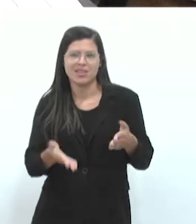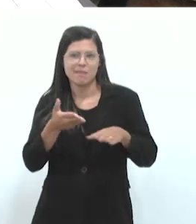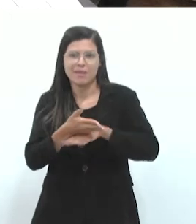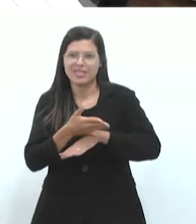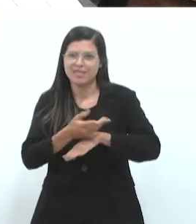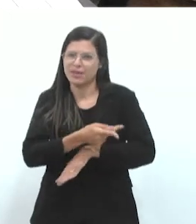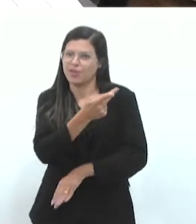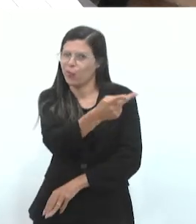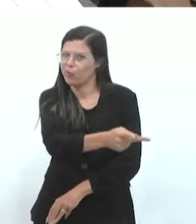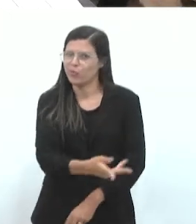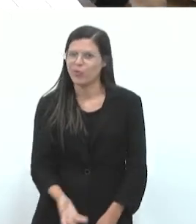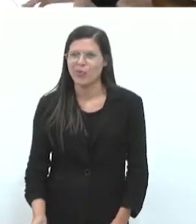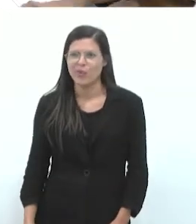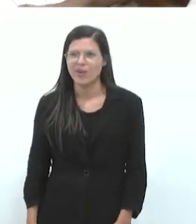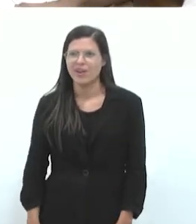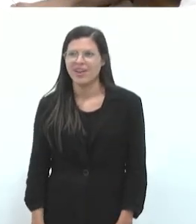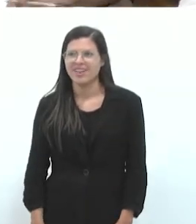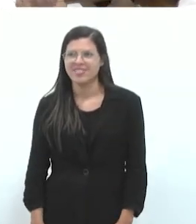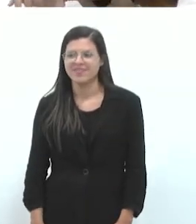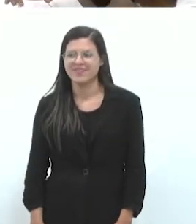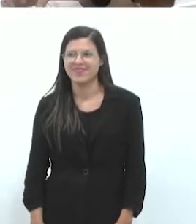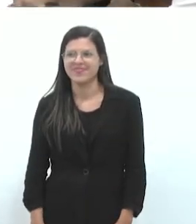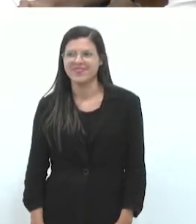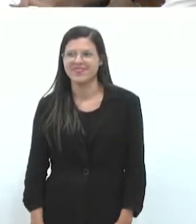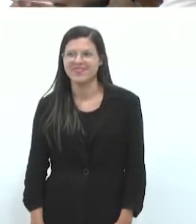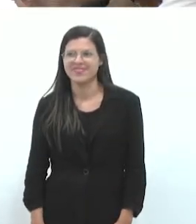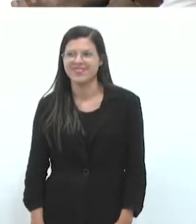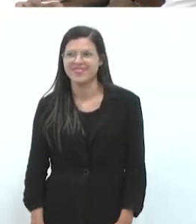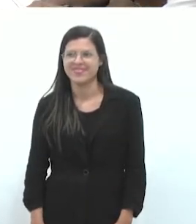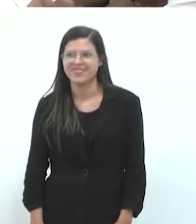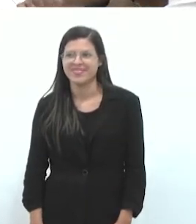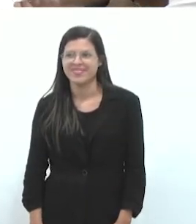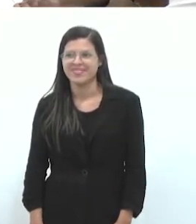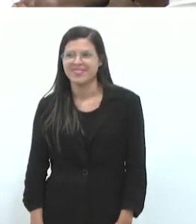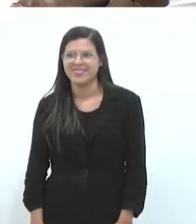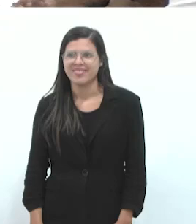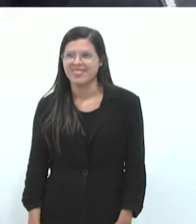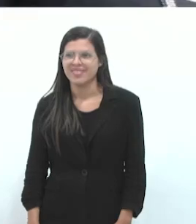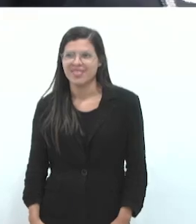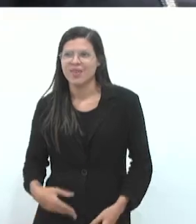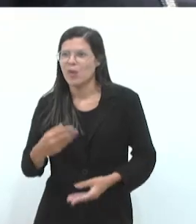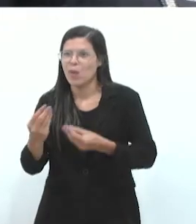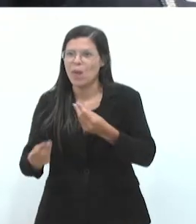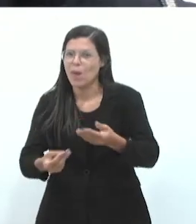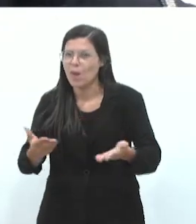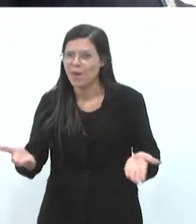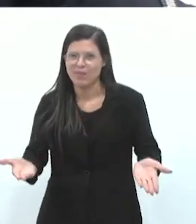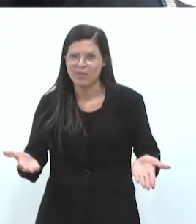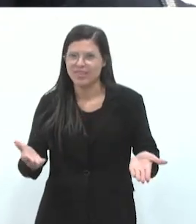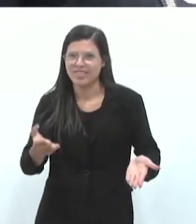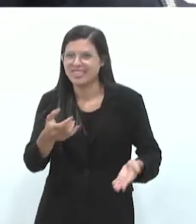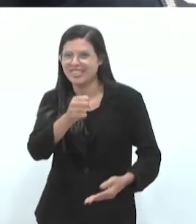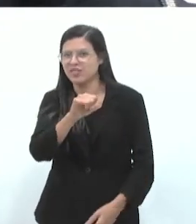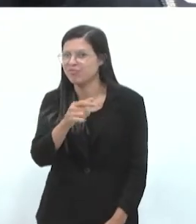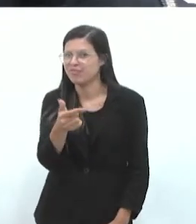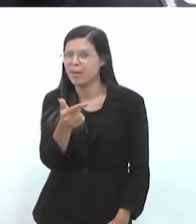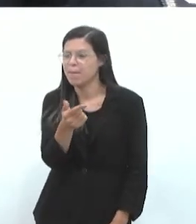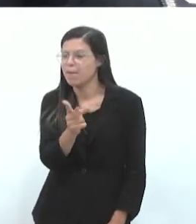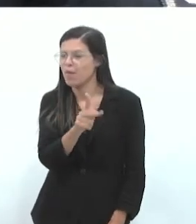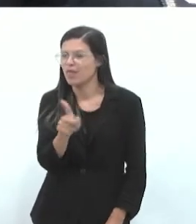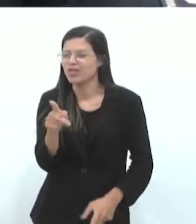senhor? Mais importante Pode que ele. gozar, Chico. Imagina, a gente vai jogar sem técnico, nosso time não está dá. condenado. Vossa Excelência é mais importante que o Sandro-